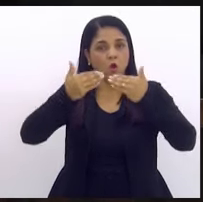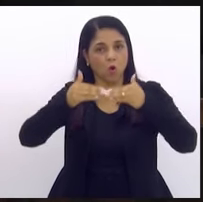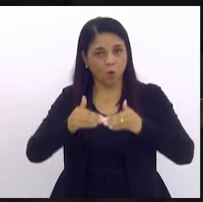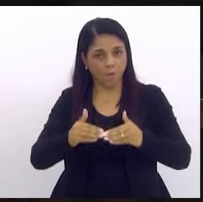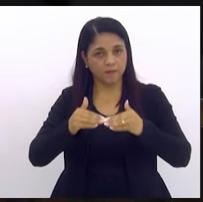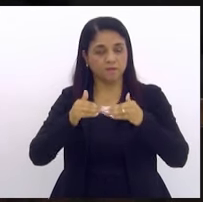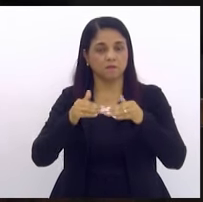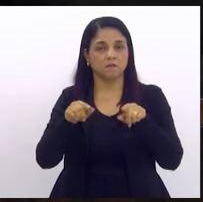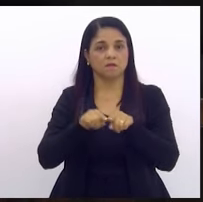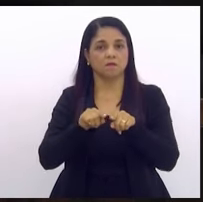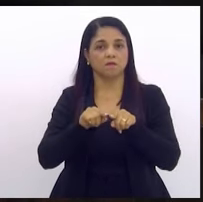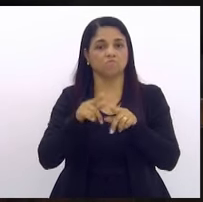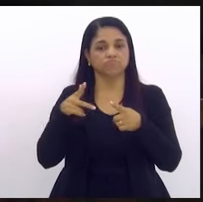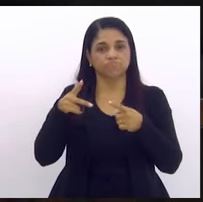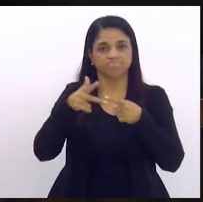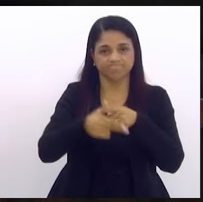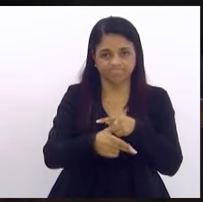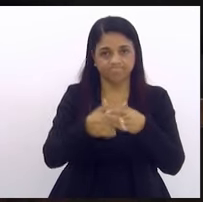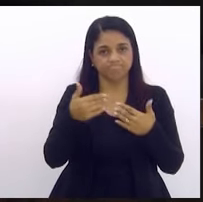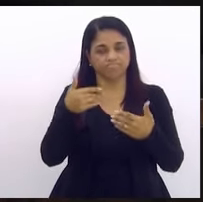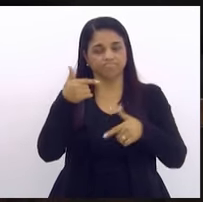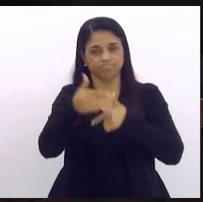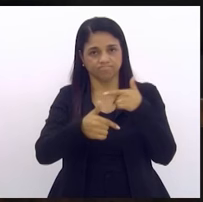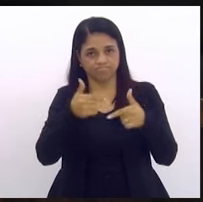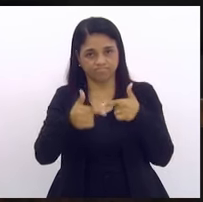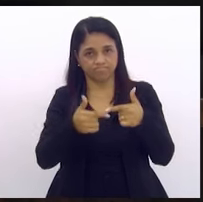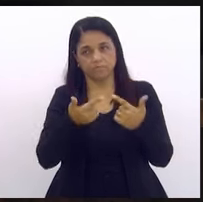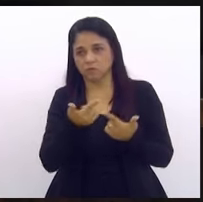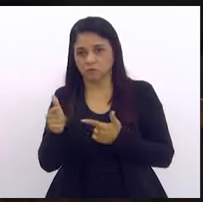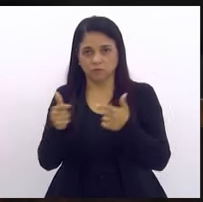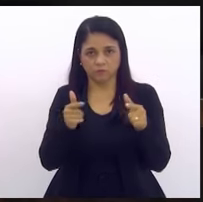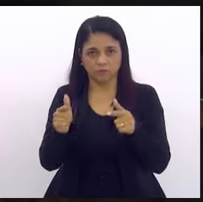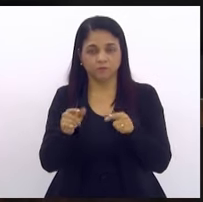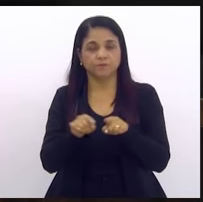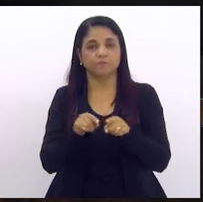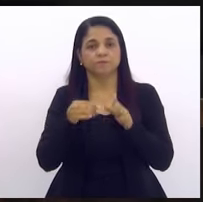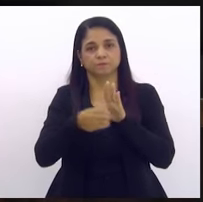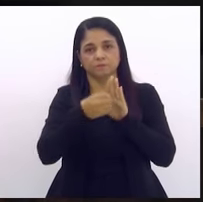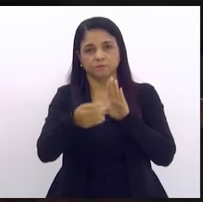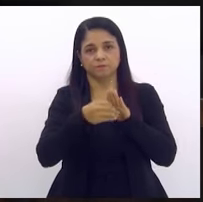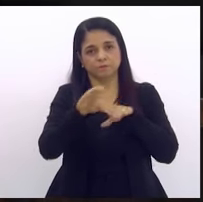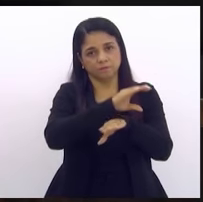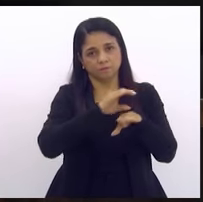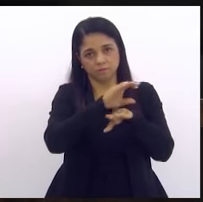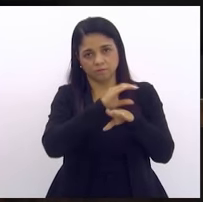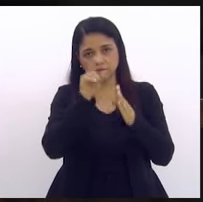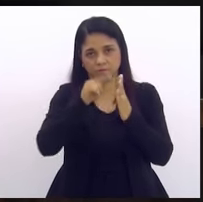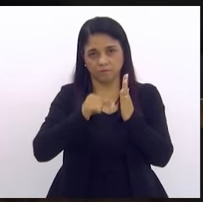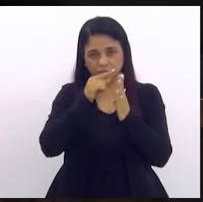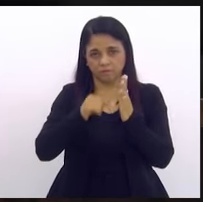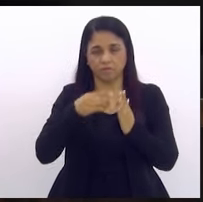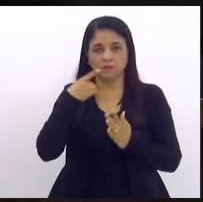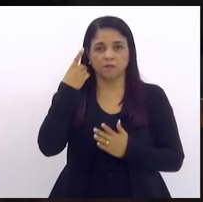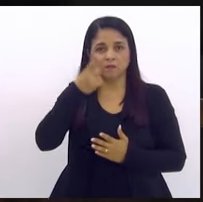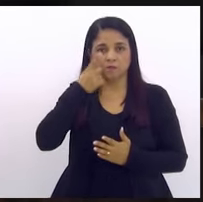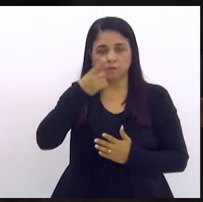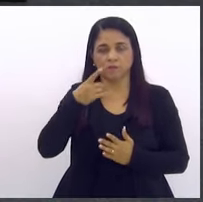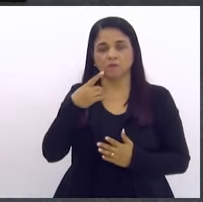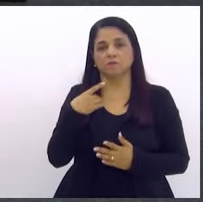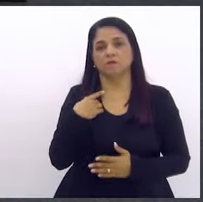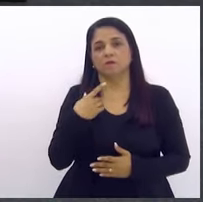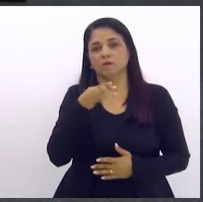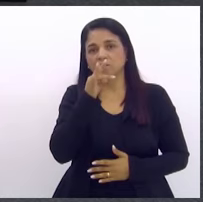tiver o serviço interrompido e dar outras providências. Pendendo de parecer da Comissão de Emendas Constitucionais e Vetos, deputado Jorge Felipe